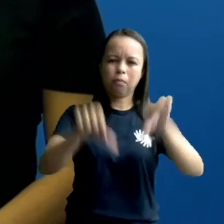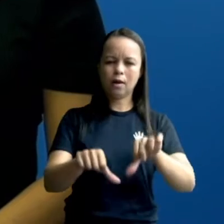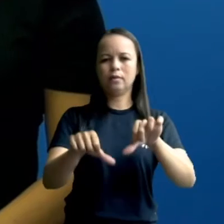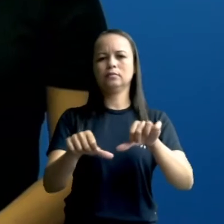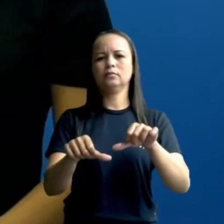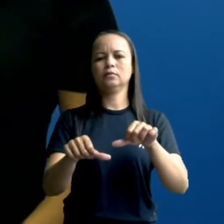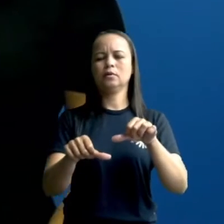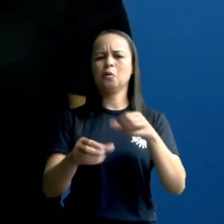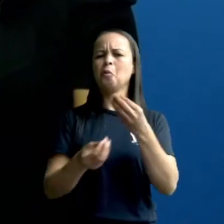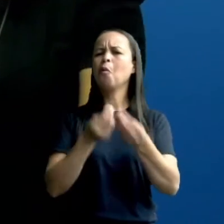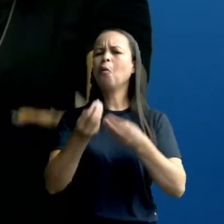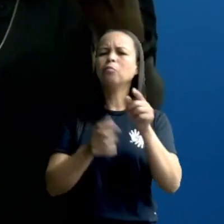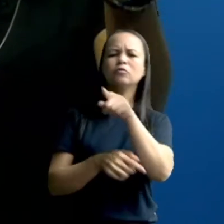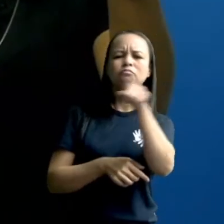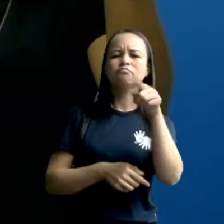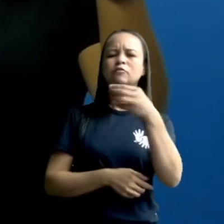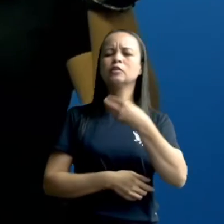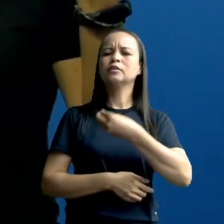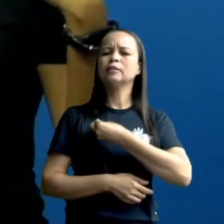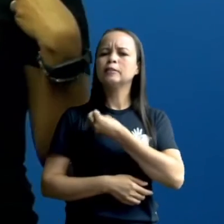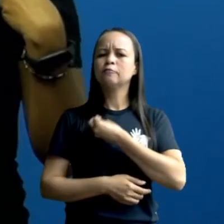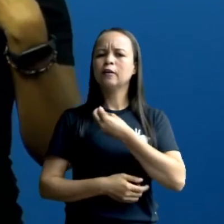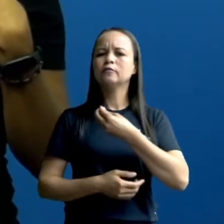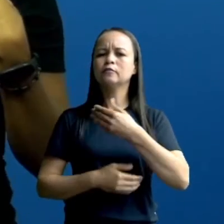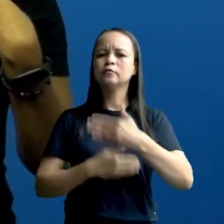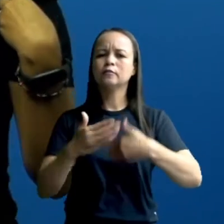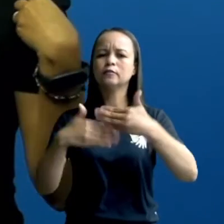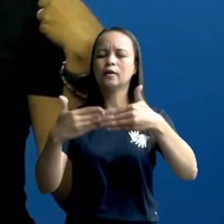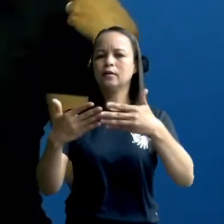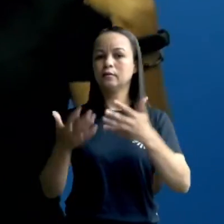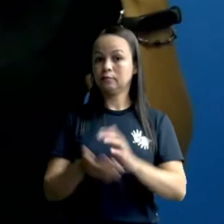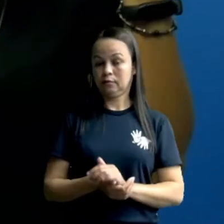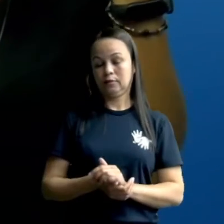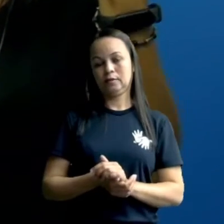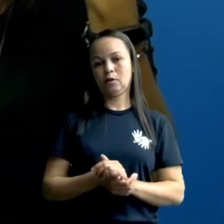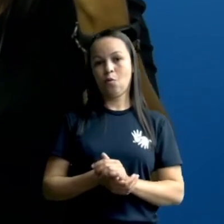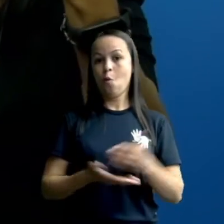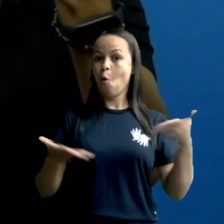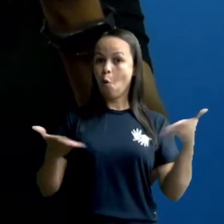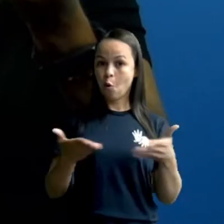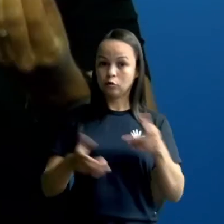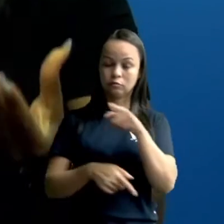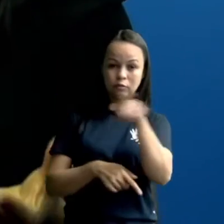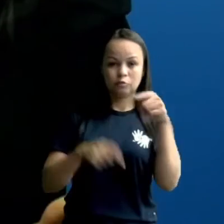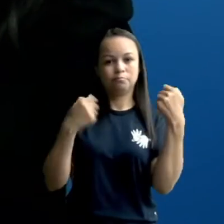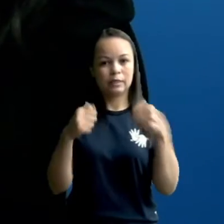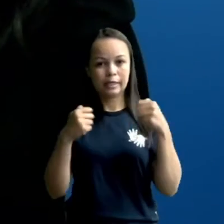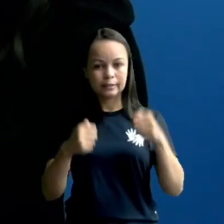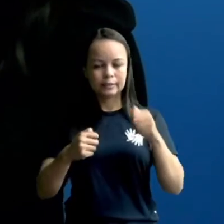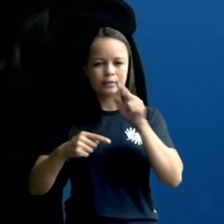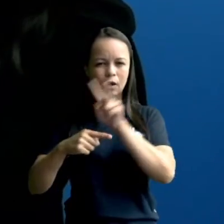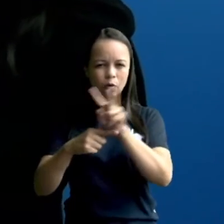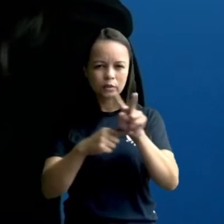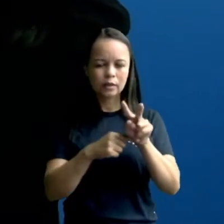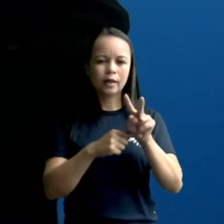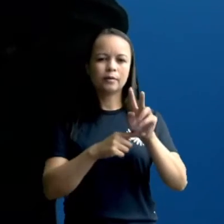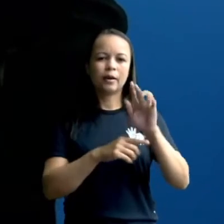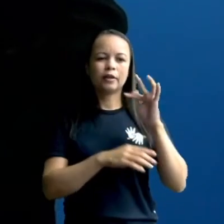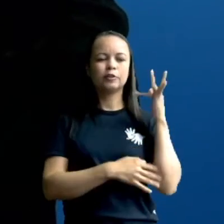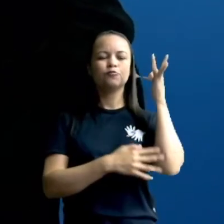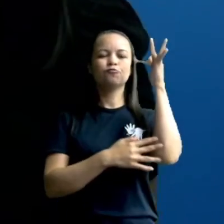sobrevive? Então, é preservar o hoje para ter qualidade de vida